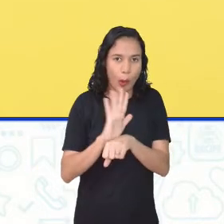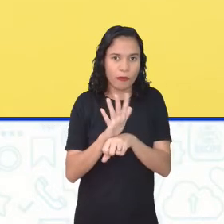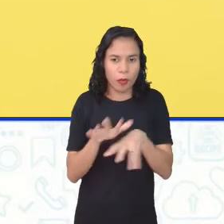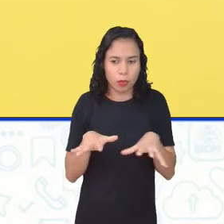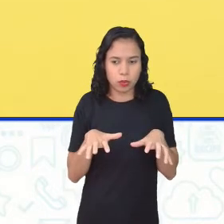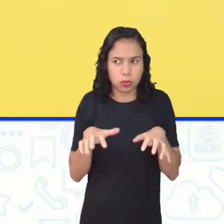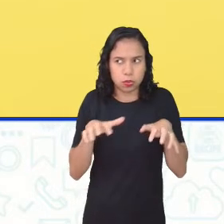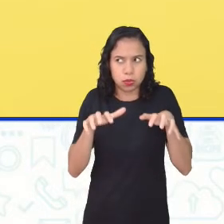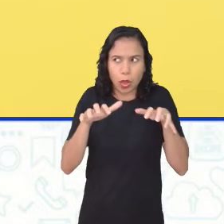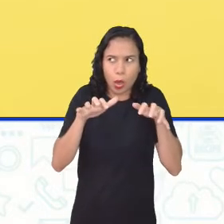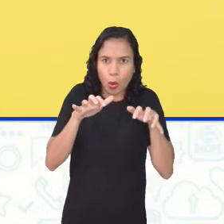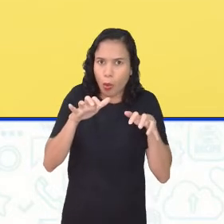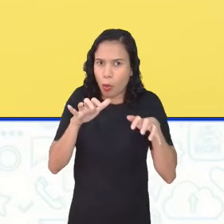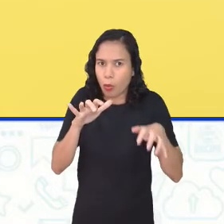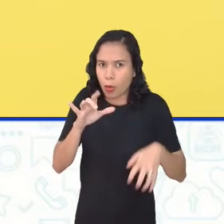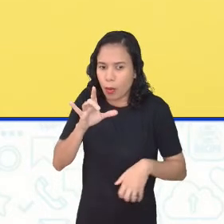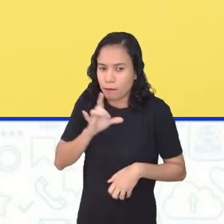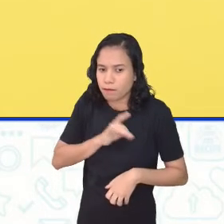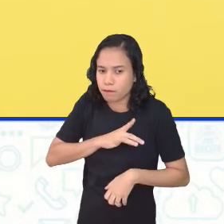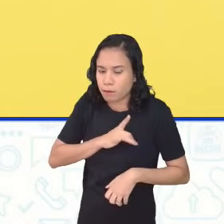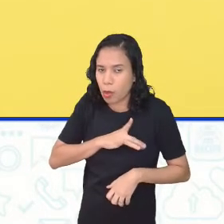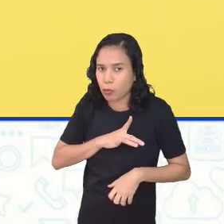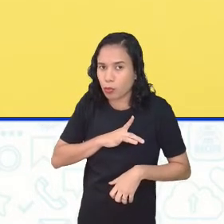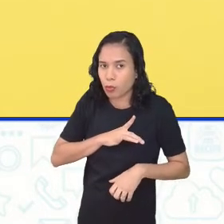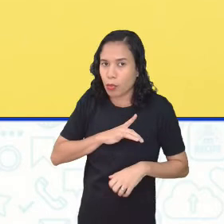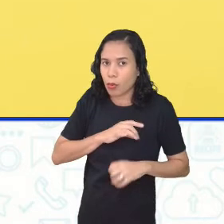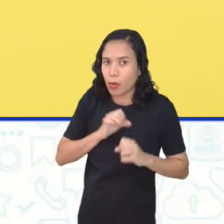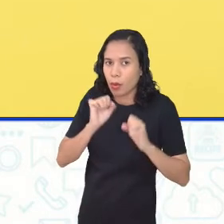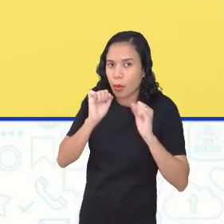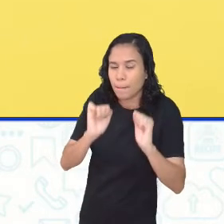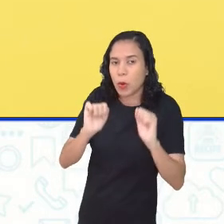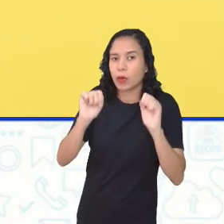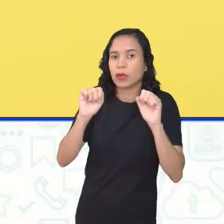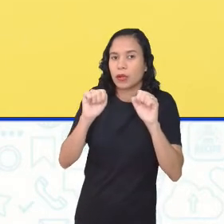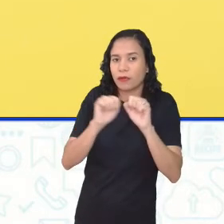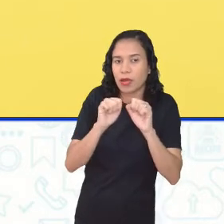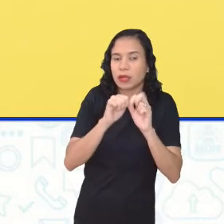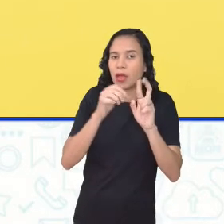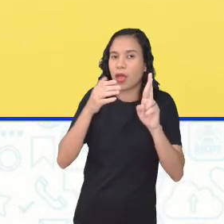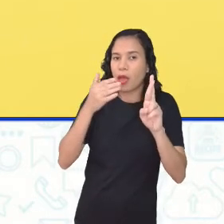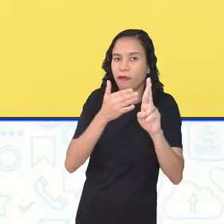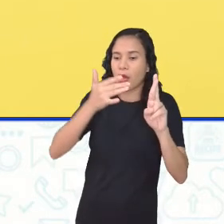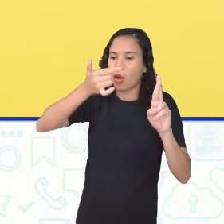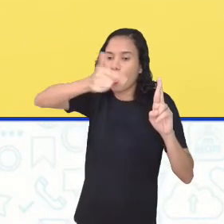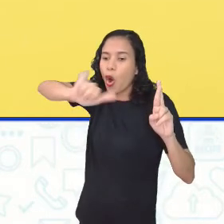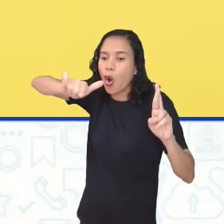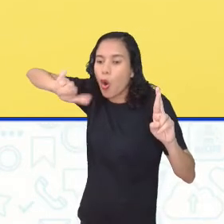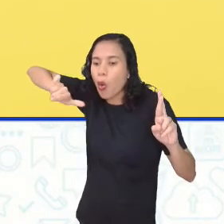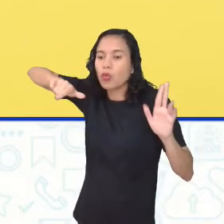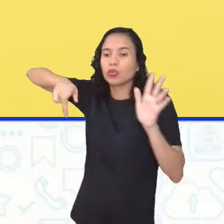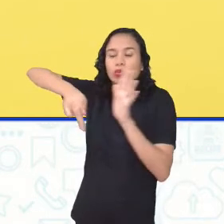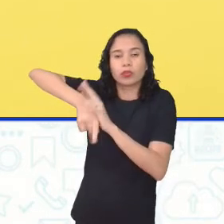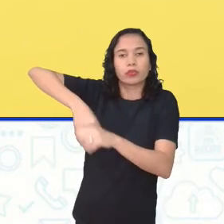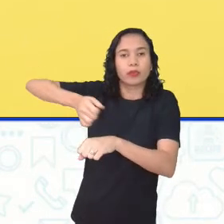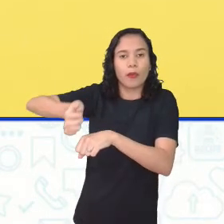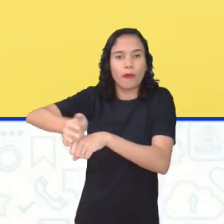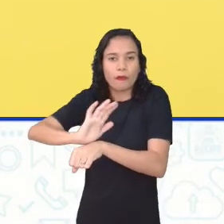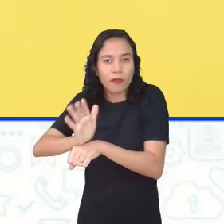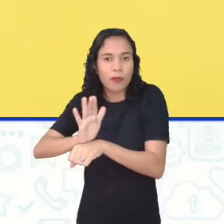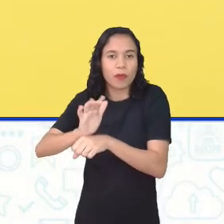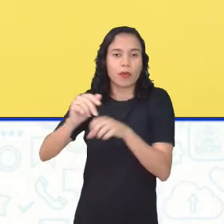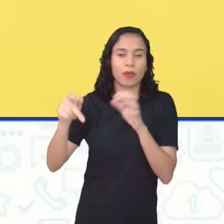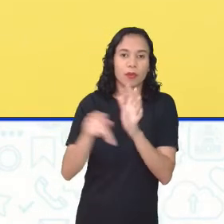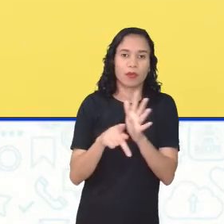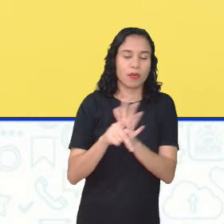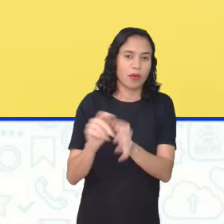exemplo, um thriller de suspense, eu posso fazer referências a outros thrillers de suspense, a